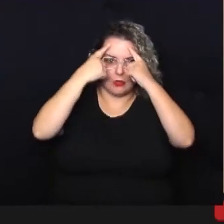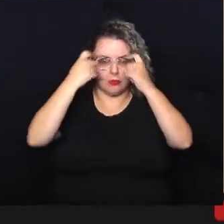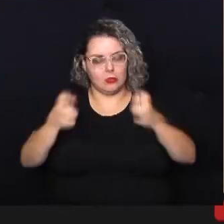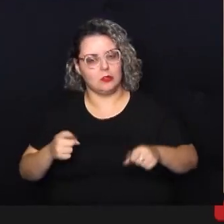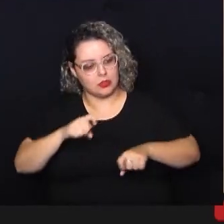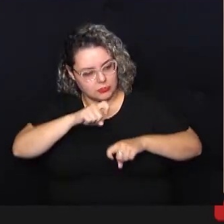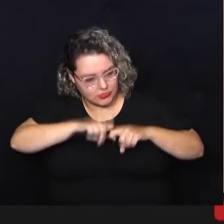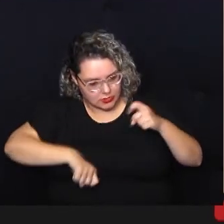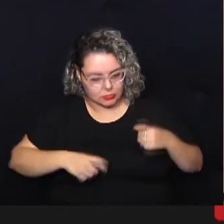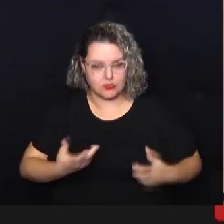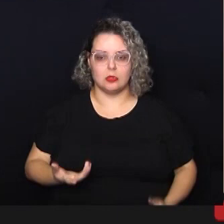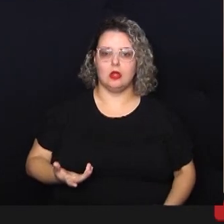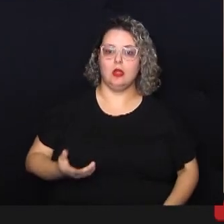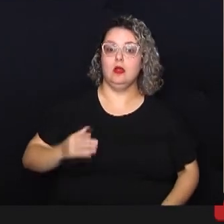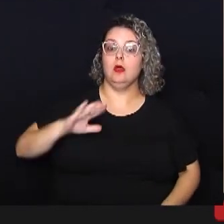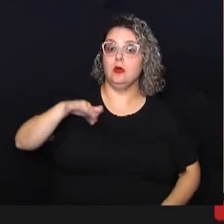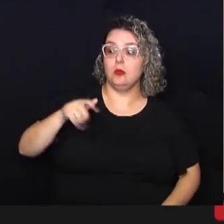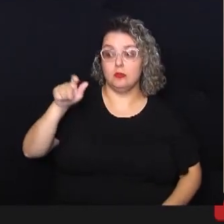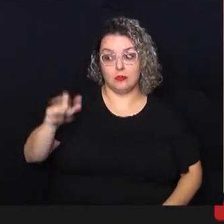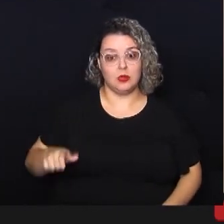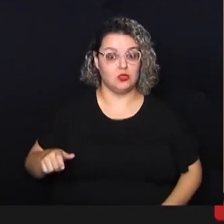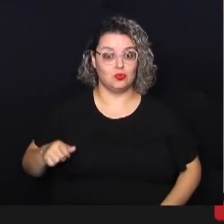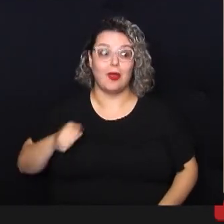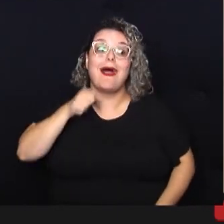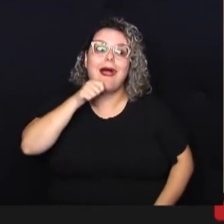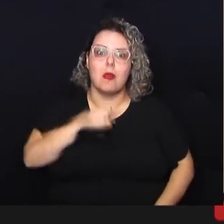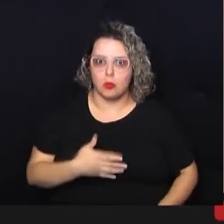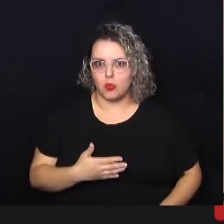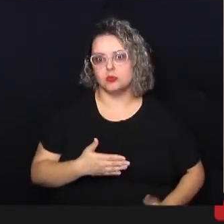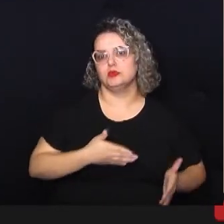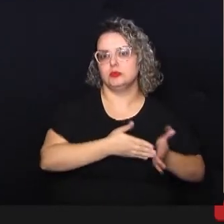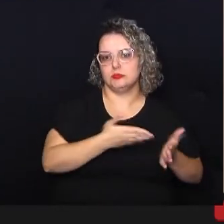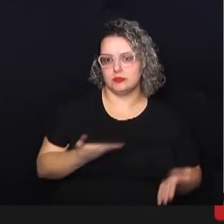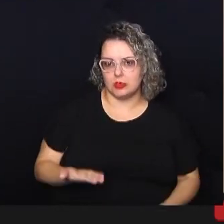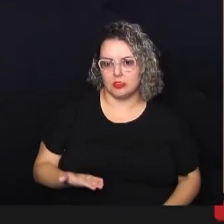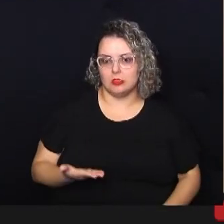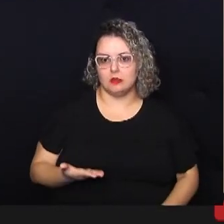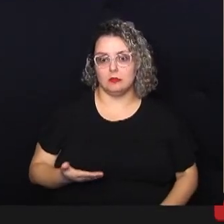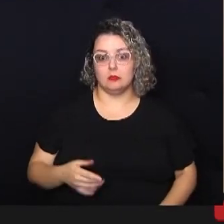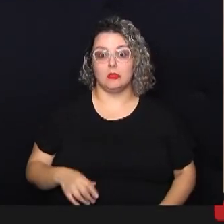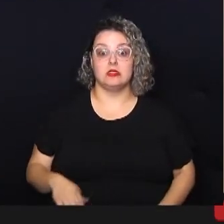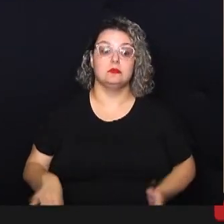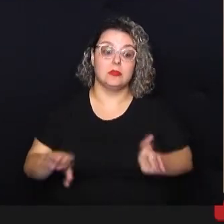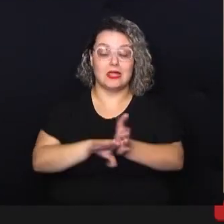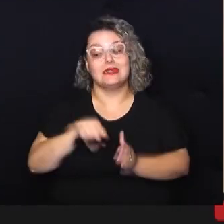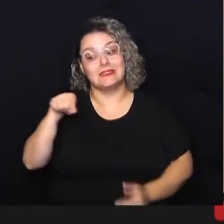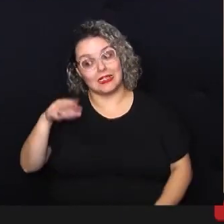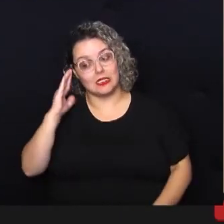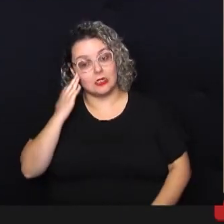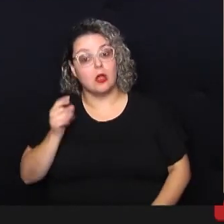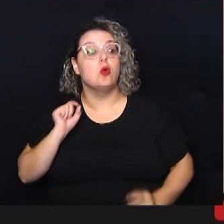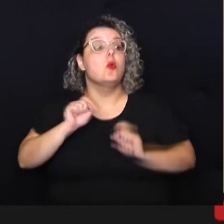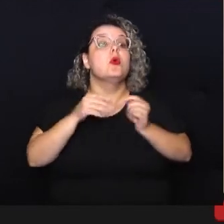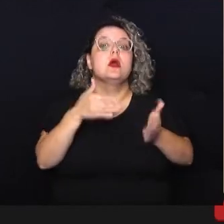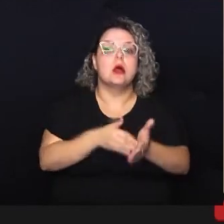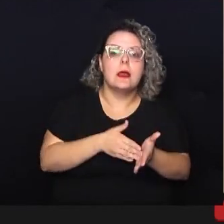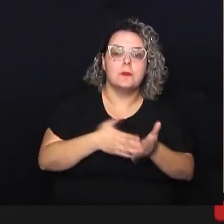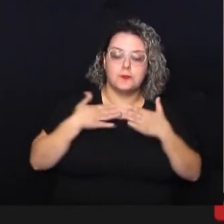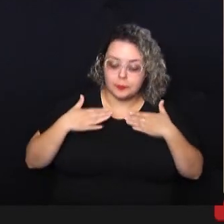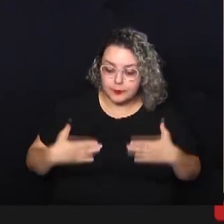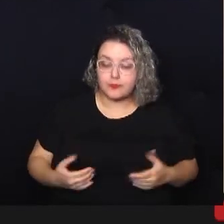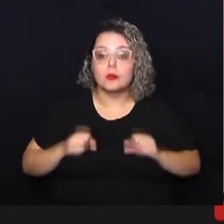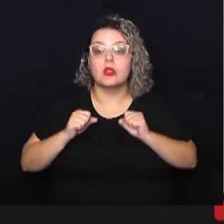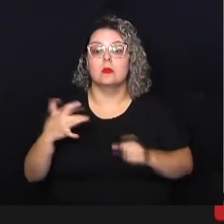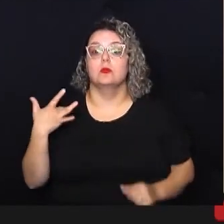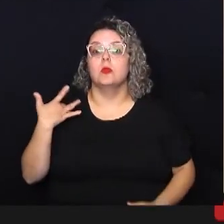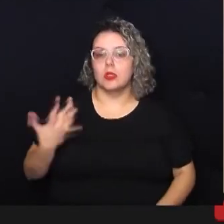que é quando a pessoa ultrapassa os limites. Mas para eles chegarem lá, eles precisam saber o que são limites, né? O que é o meu corpo? Quais são as partes que podem ser